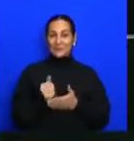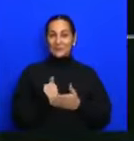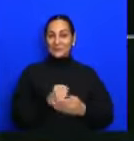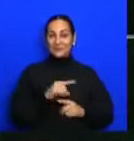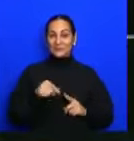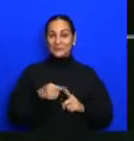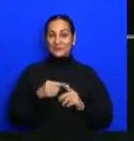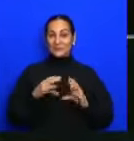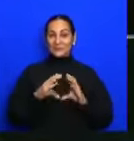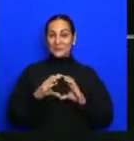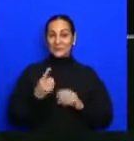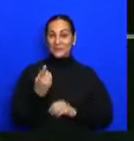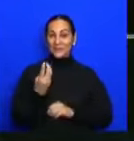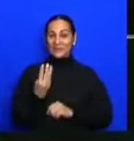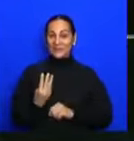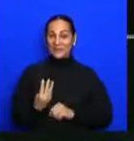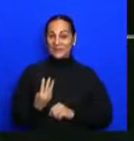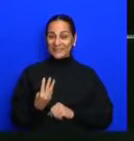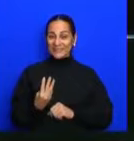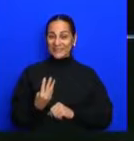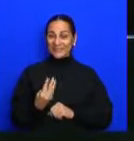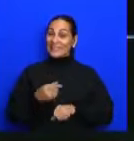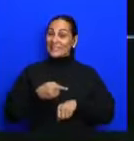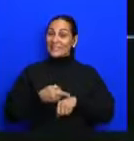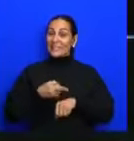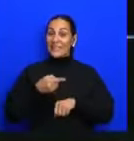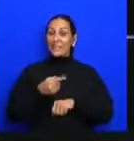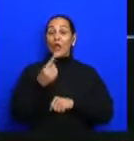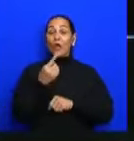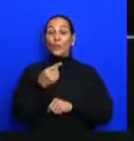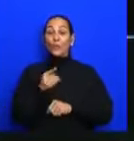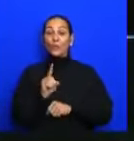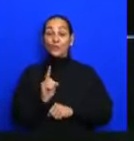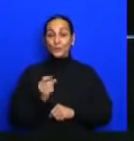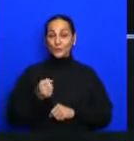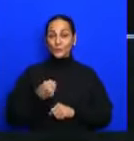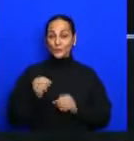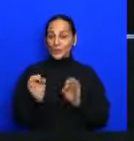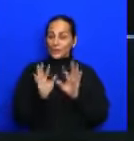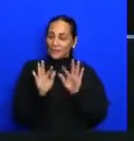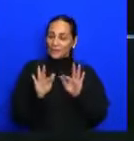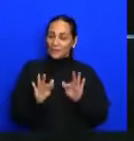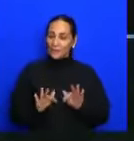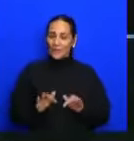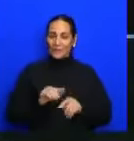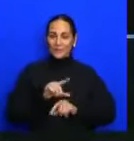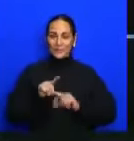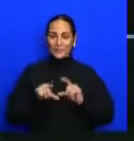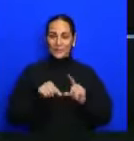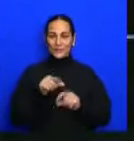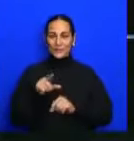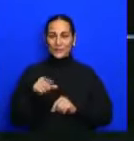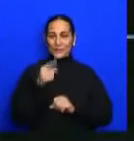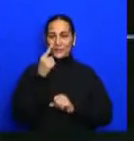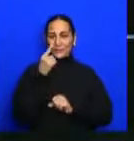Vem aí mais um número. 13. Bola 13. E agora, a última bola para fechar o sorteio.